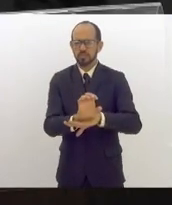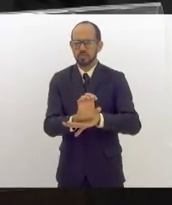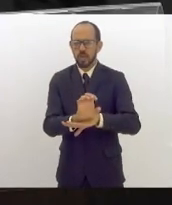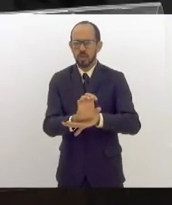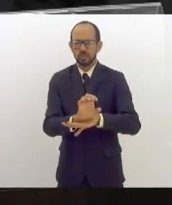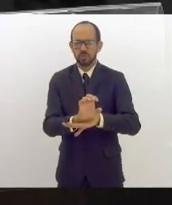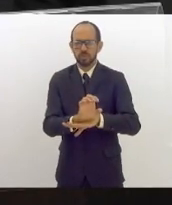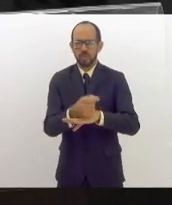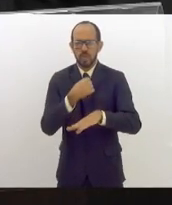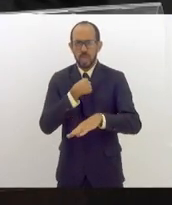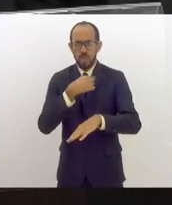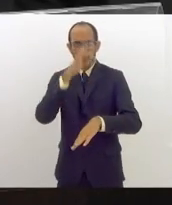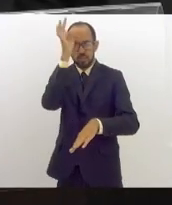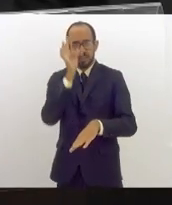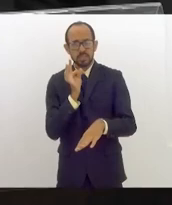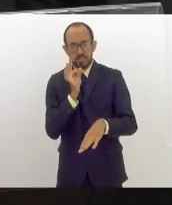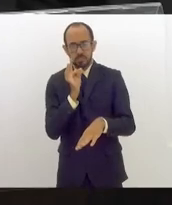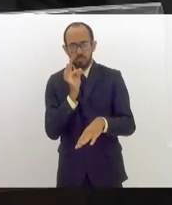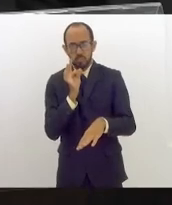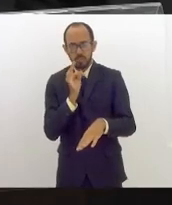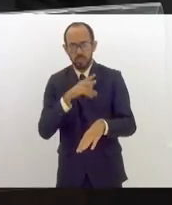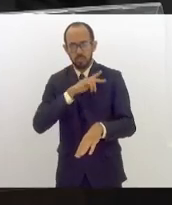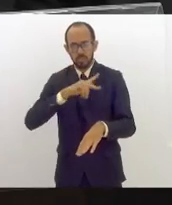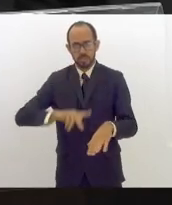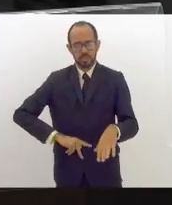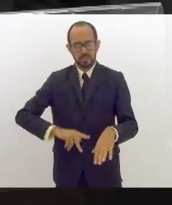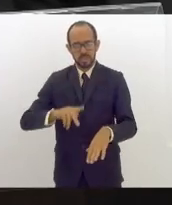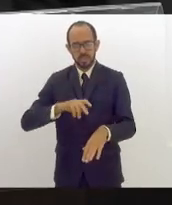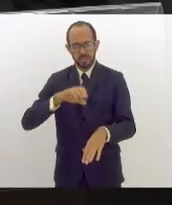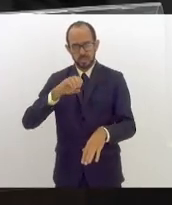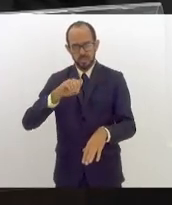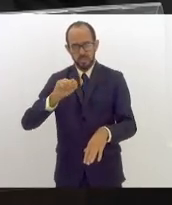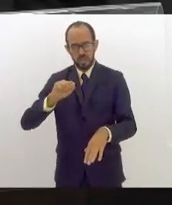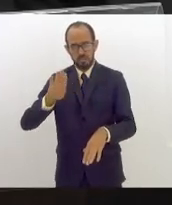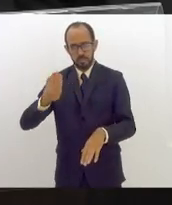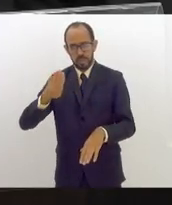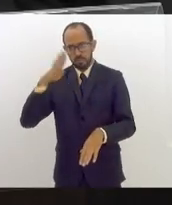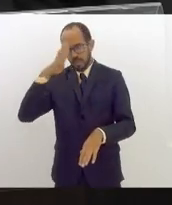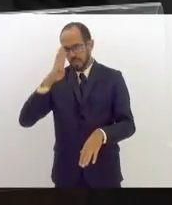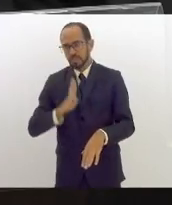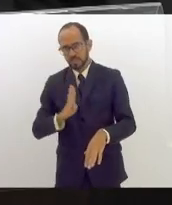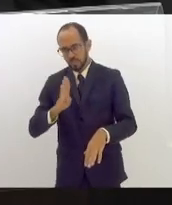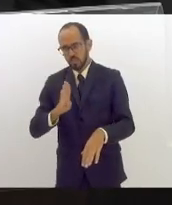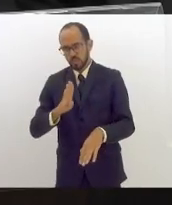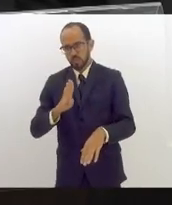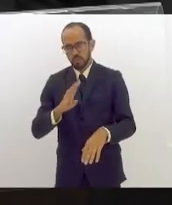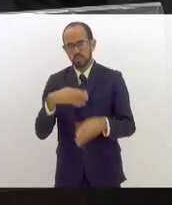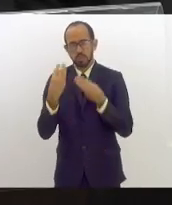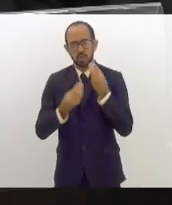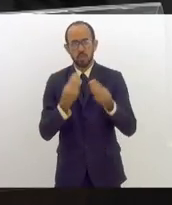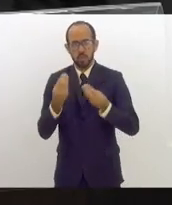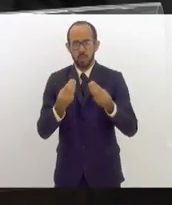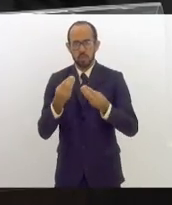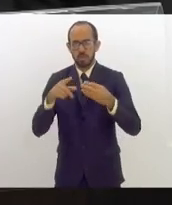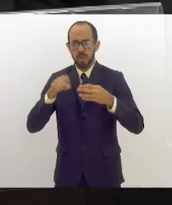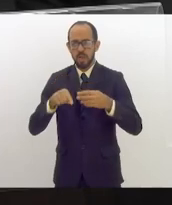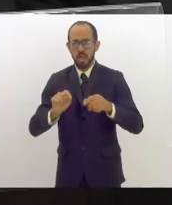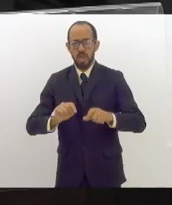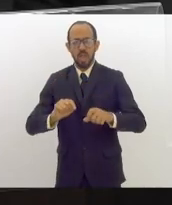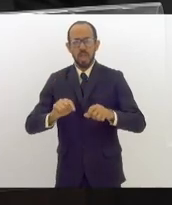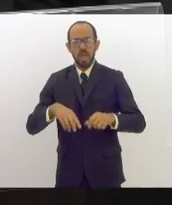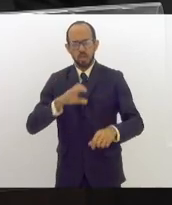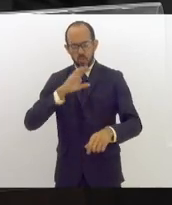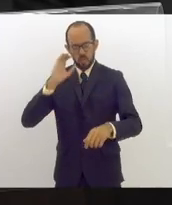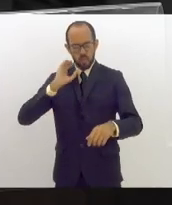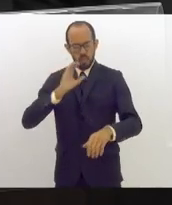como presidente da Ordem dos Advogados do estado e do Brasil da grandeza da correção e do comportamento Republicano